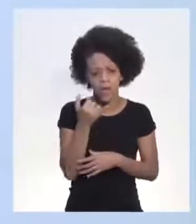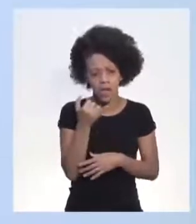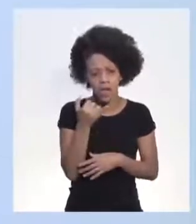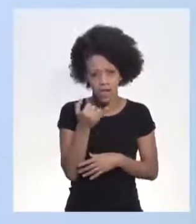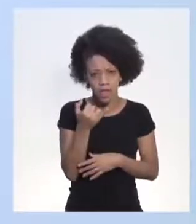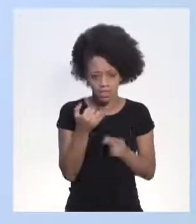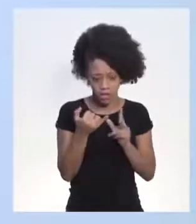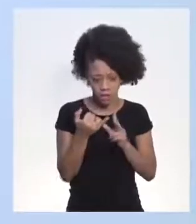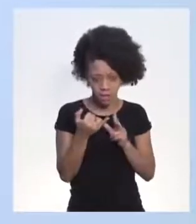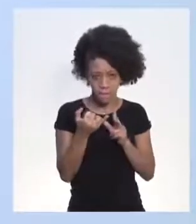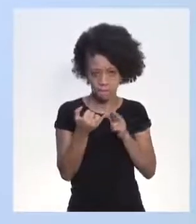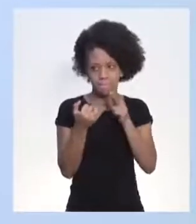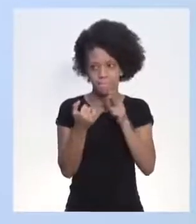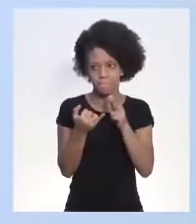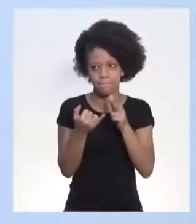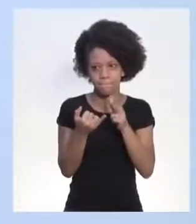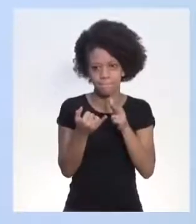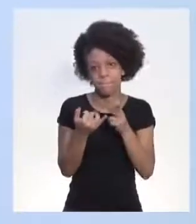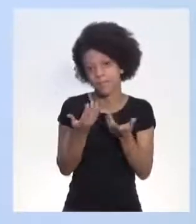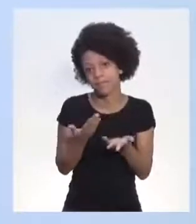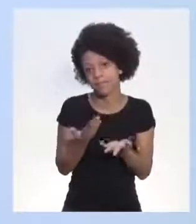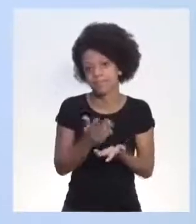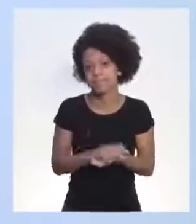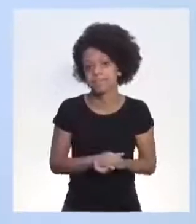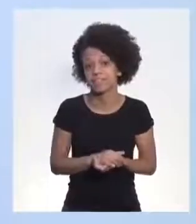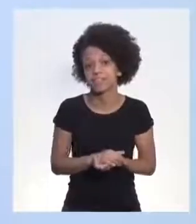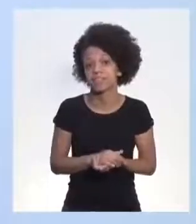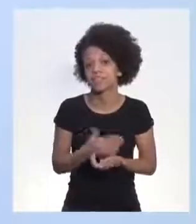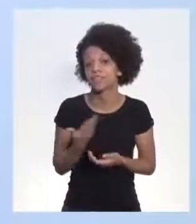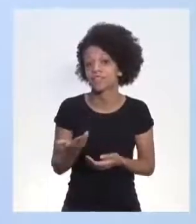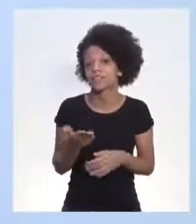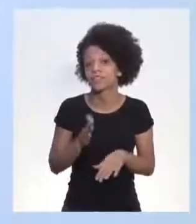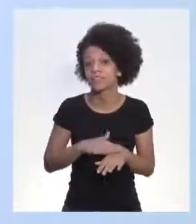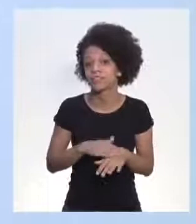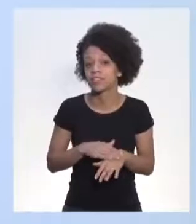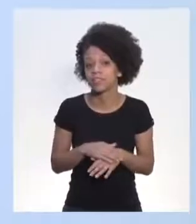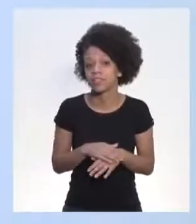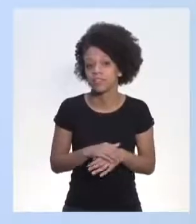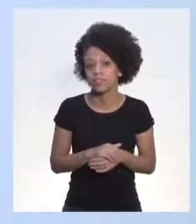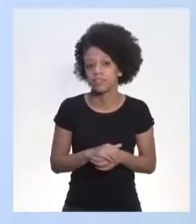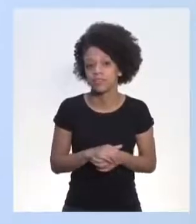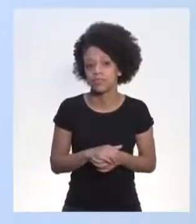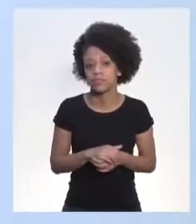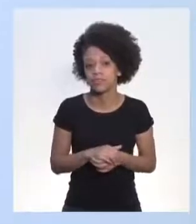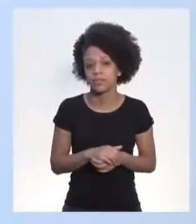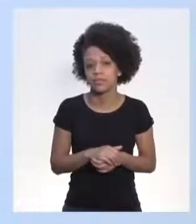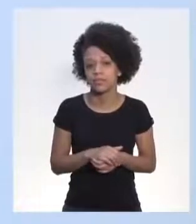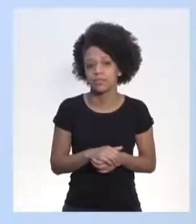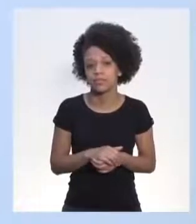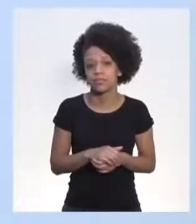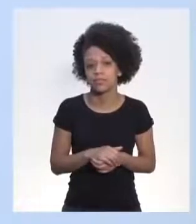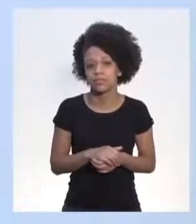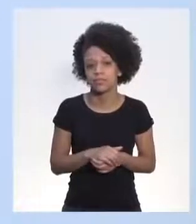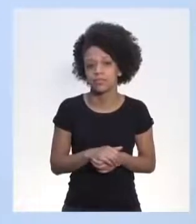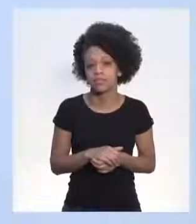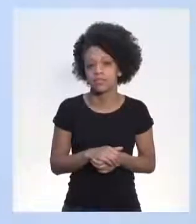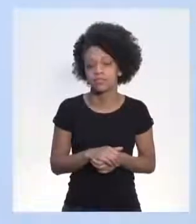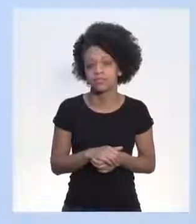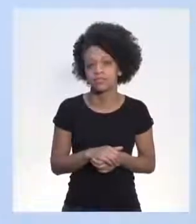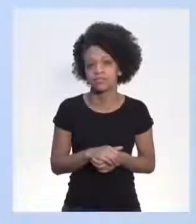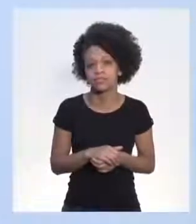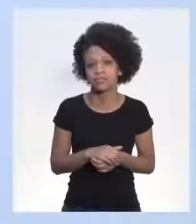ponta. Ó, cortei a ponta, aí o que eu faço? Ó? Ei, mas é arte, hein?